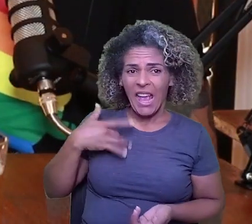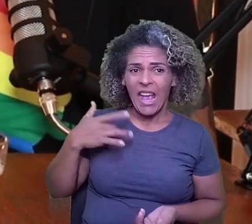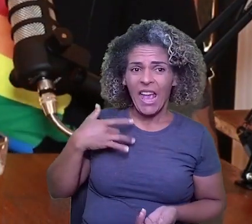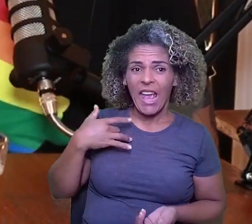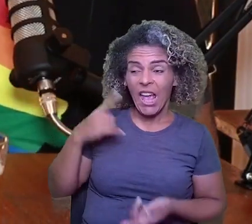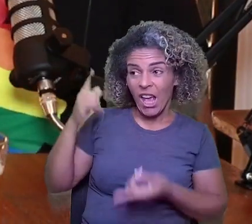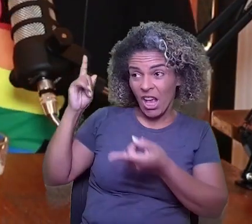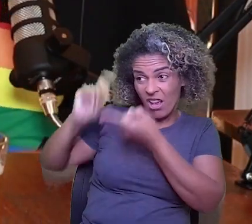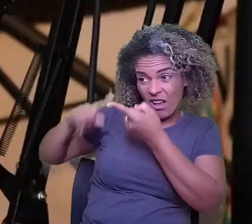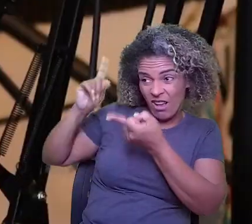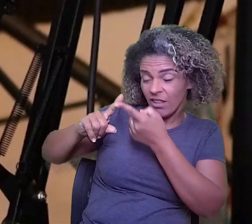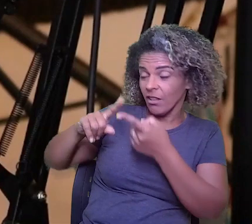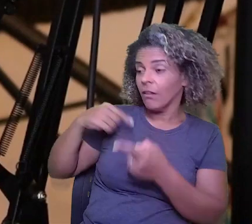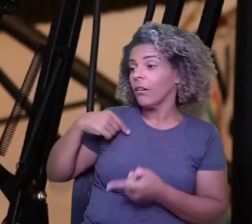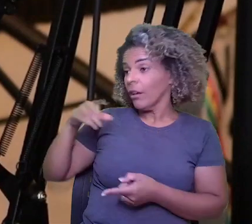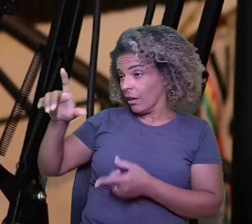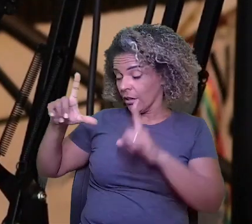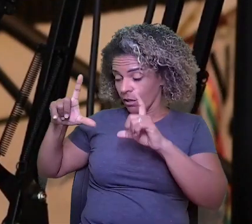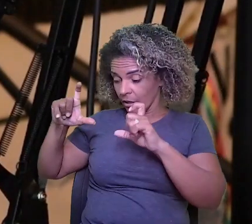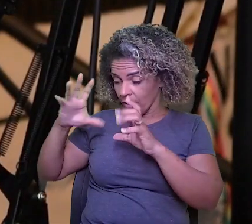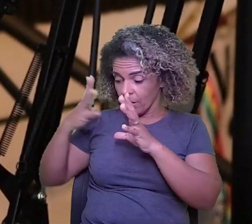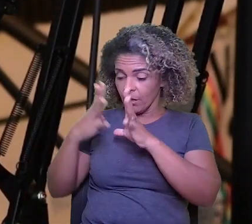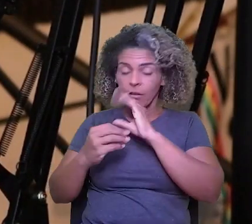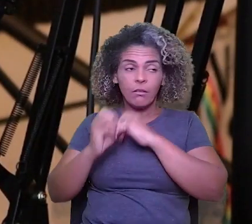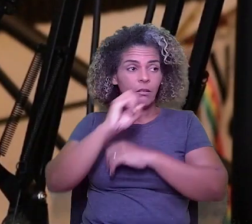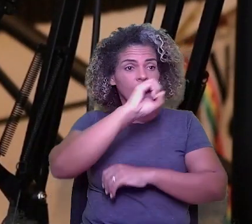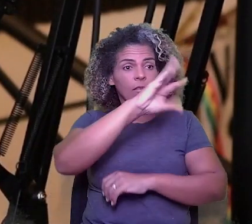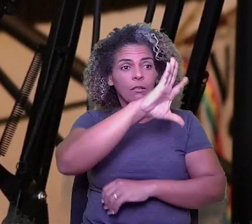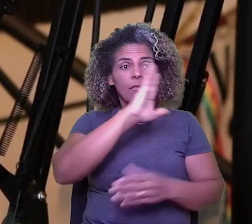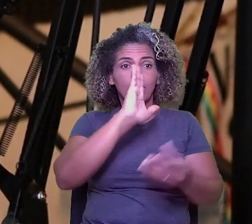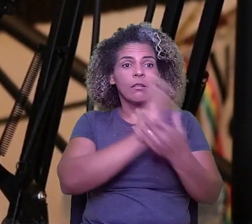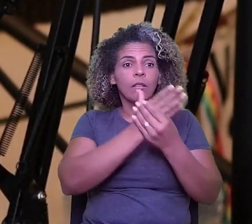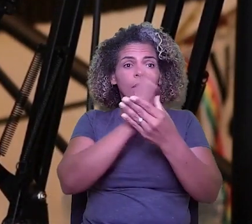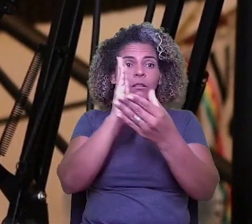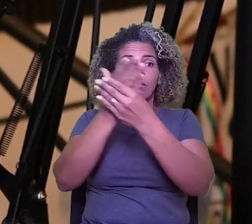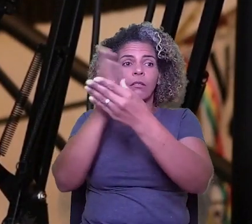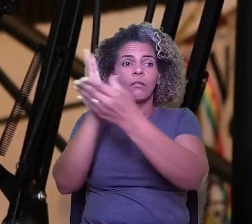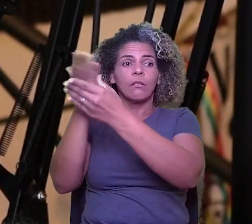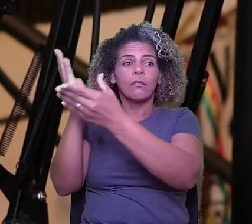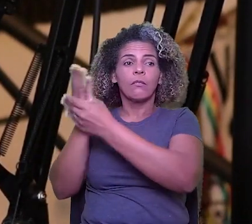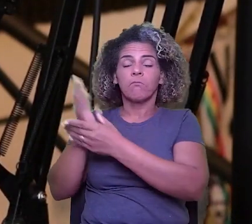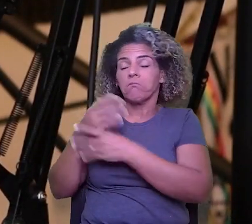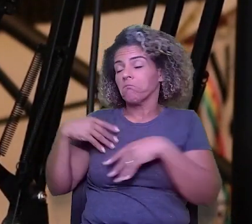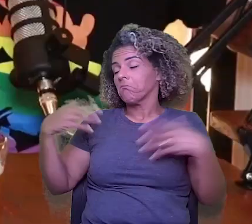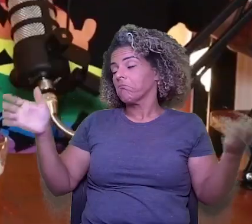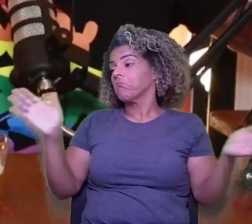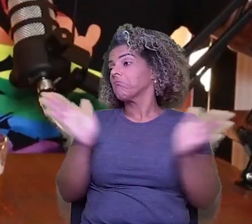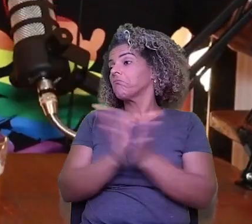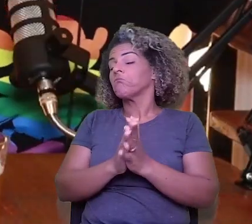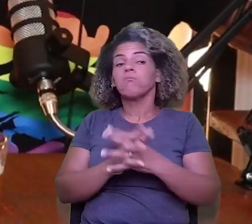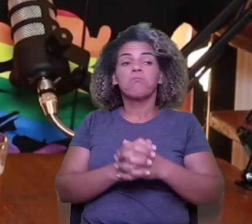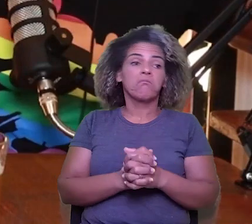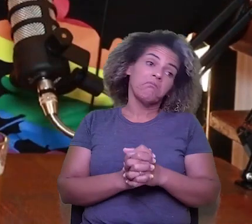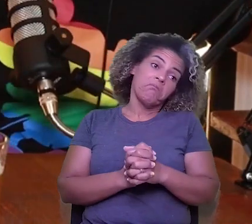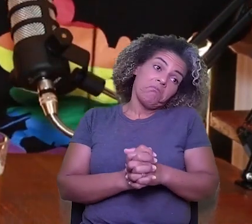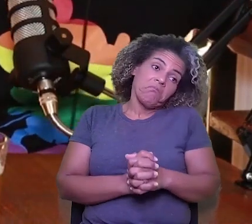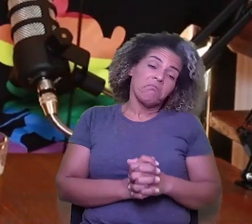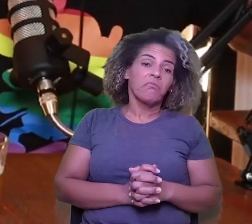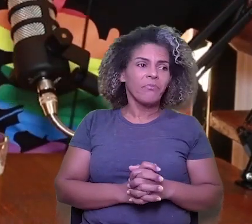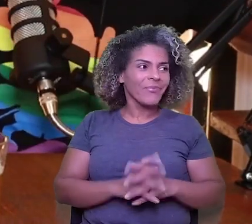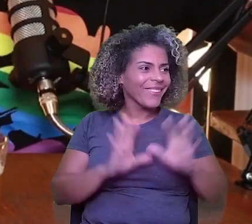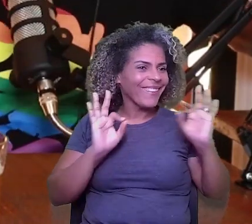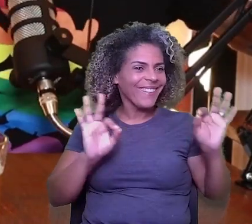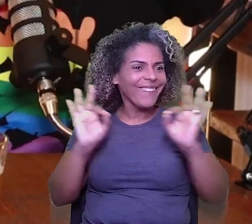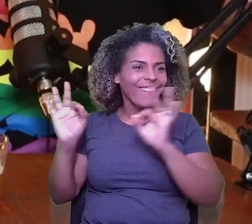Eu não revido, mas eu entro com uma ação penal, com ação civil. A galera olha pro Botarato que nem uma maquininha de cartão, processando. É. Porra,